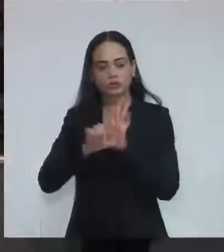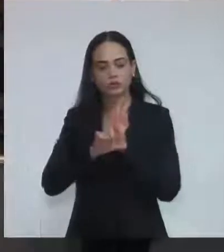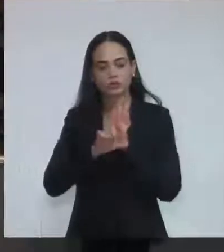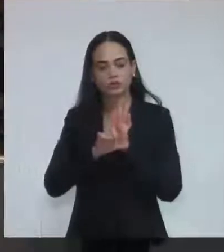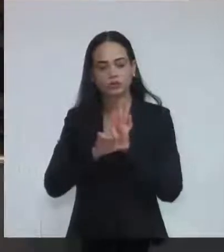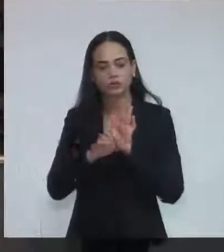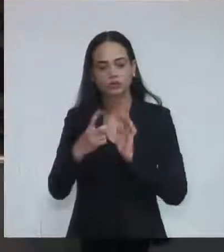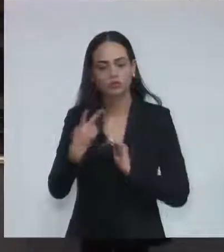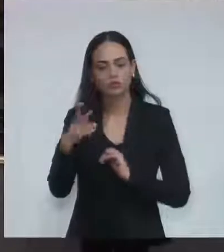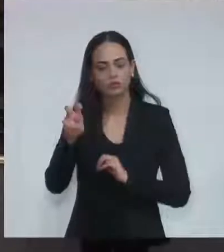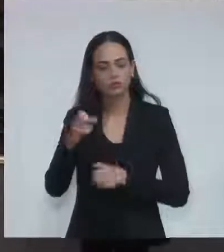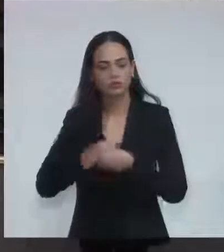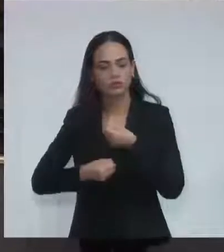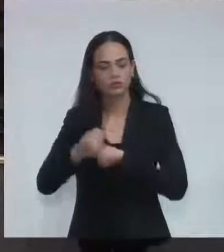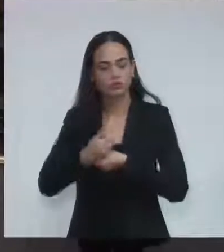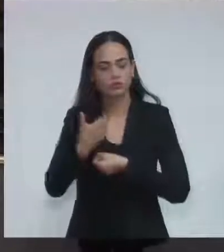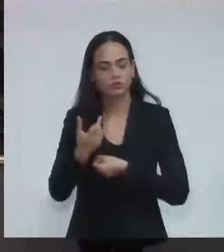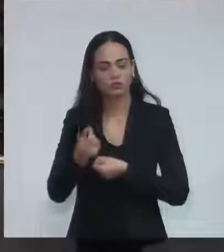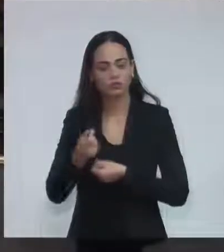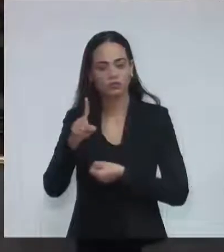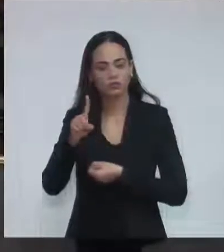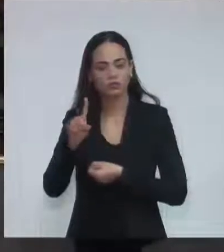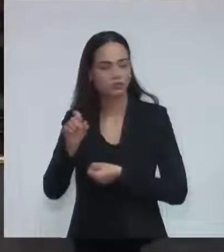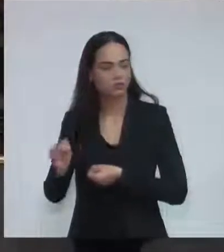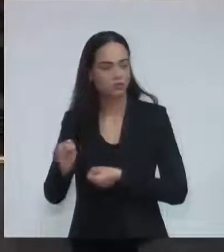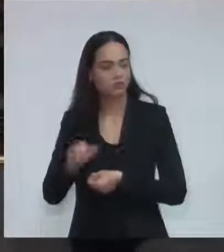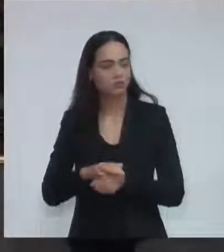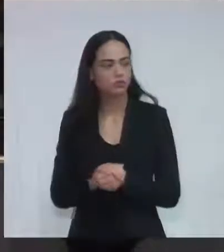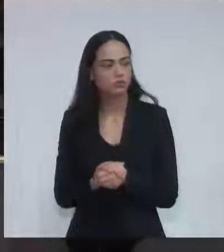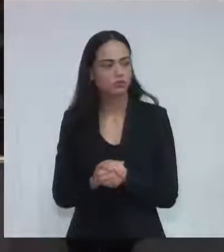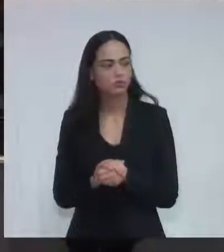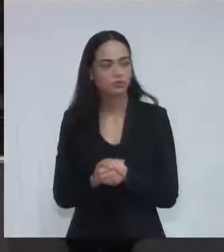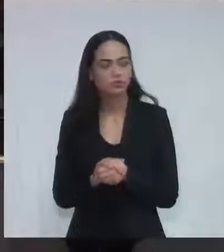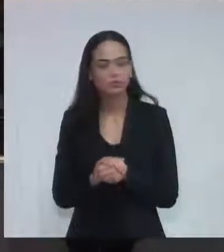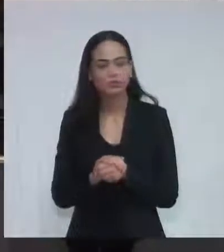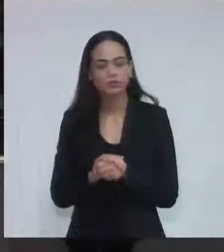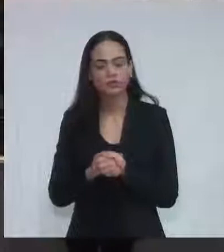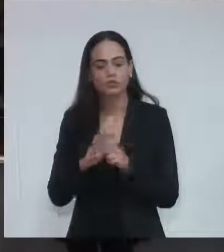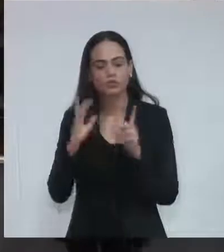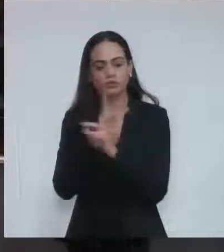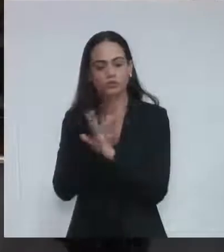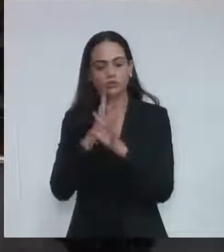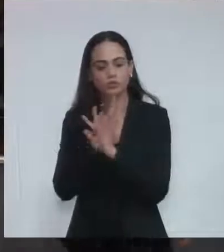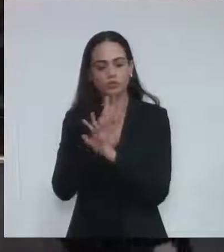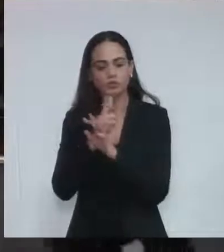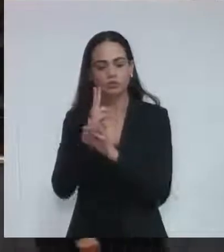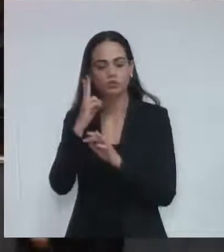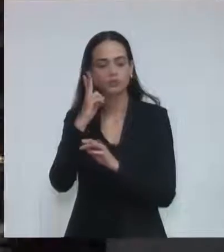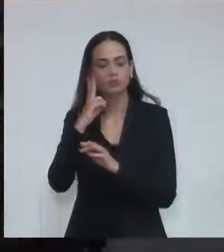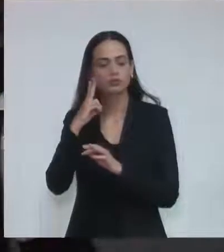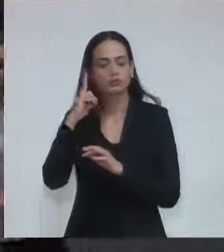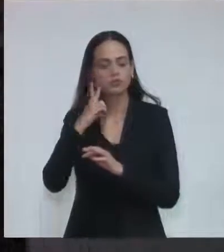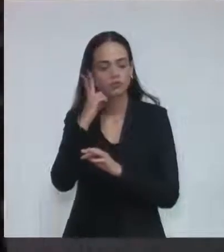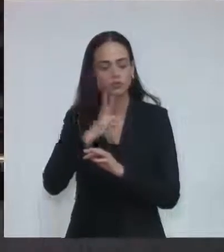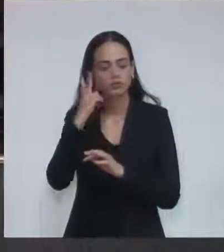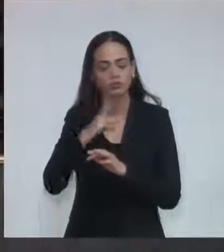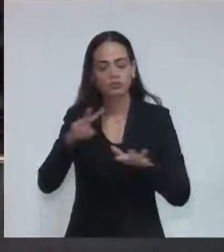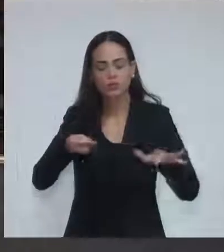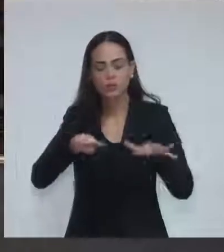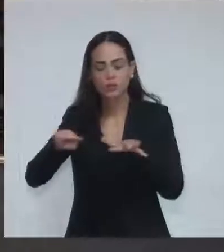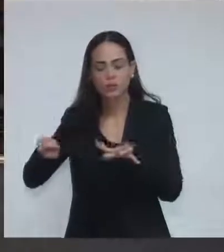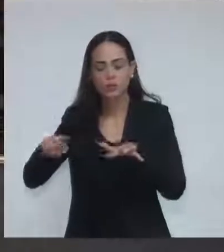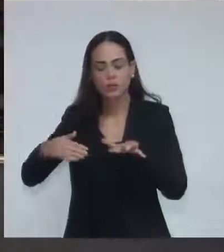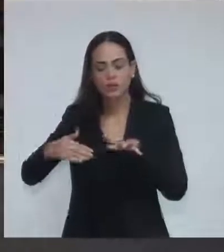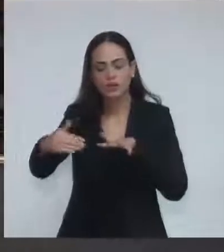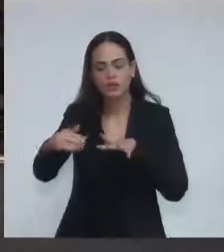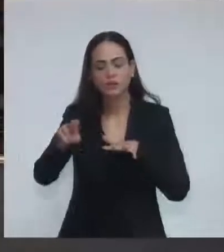Melli. Instituir no calendário oficial do município de Vinhedo a Semana de Incentivo ao Uso de Bicicletas e conscientização sobre a importância do respeito